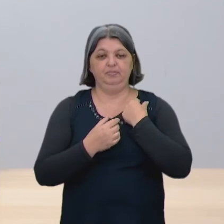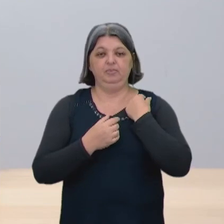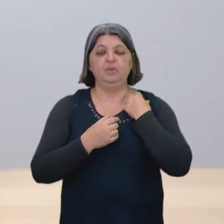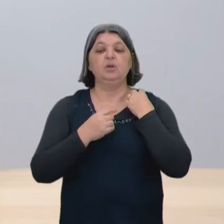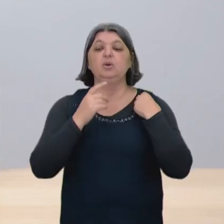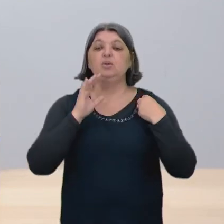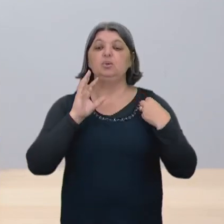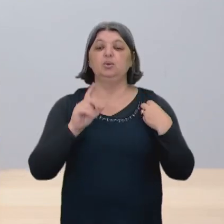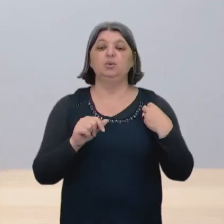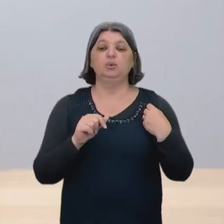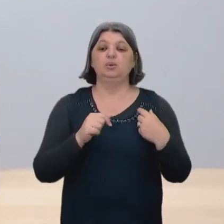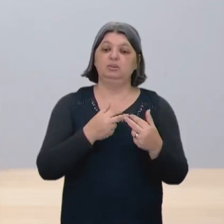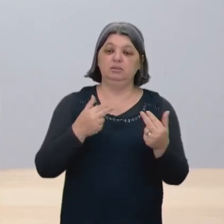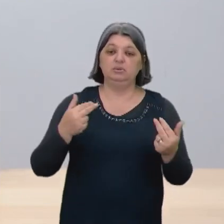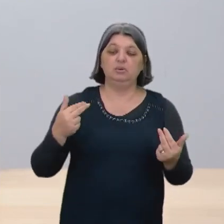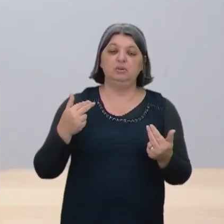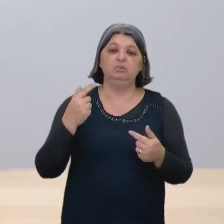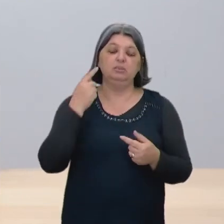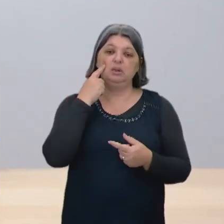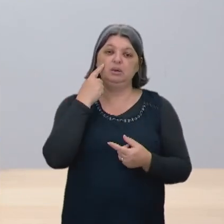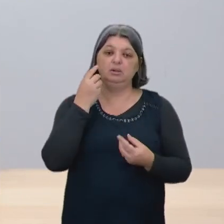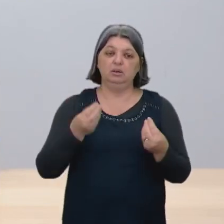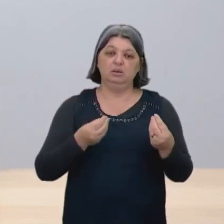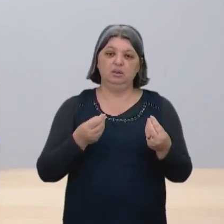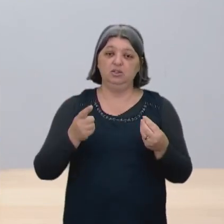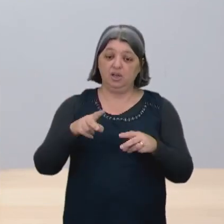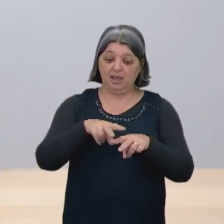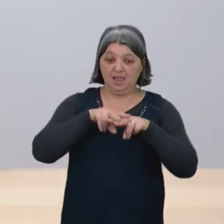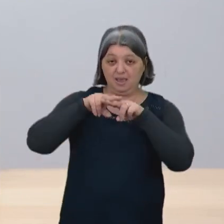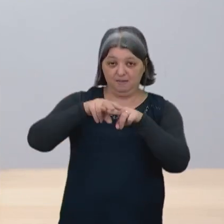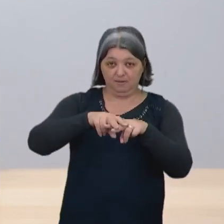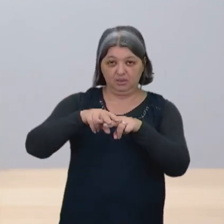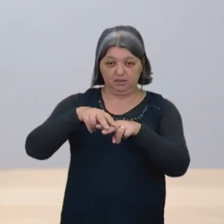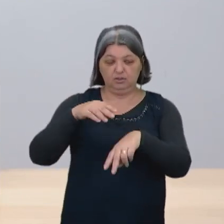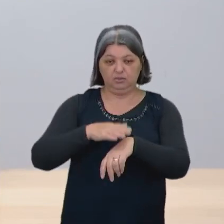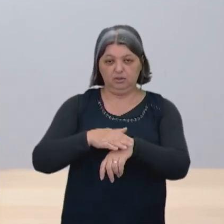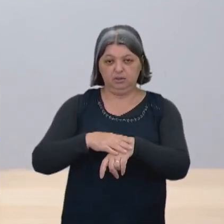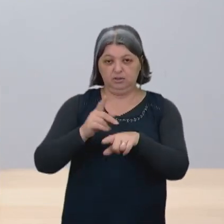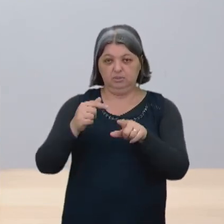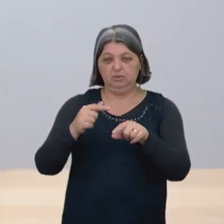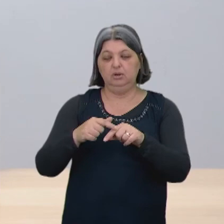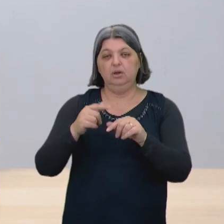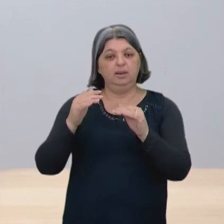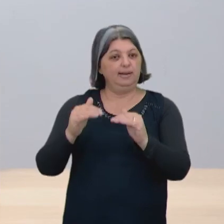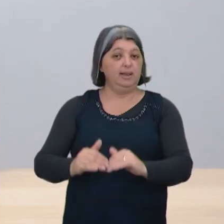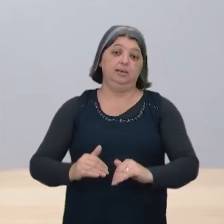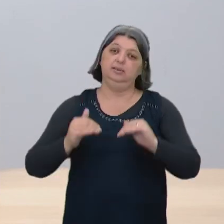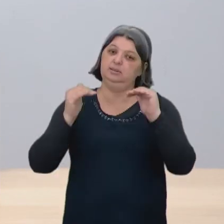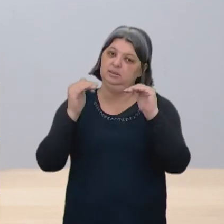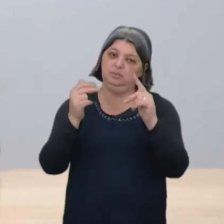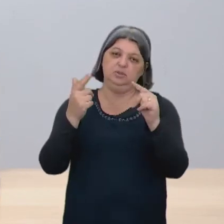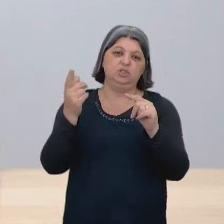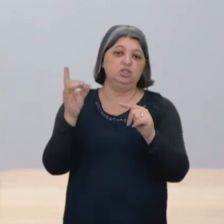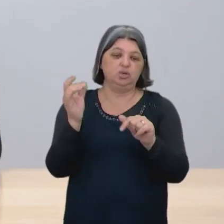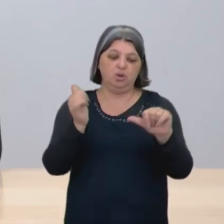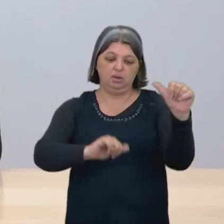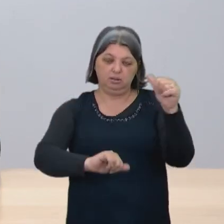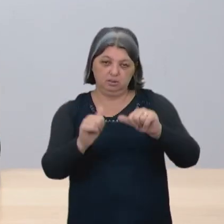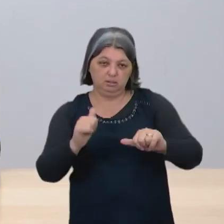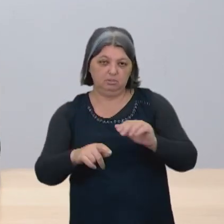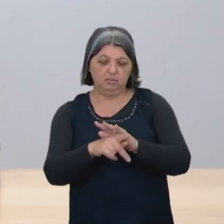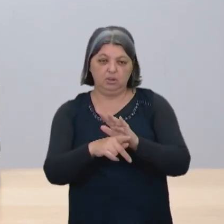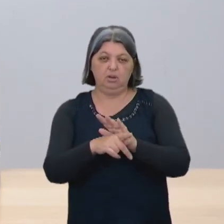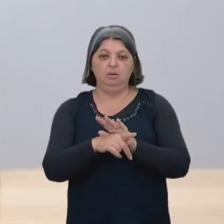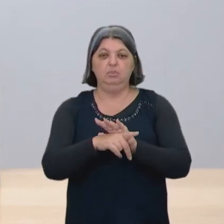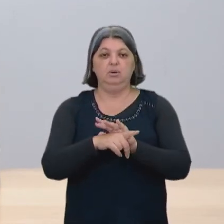instruções que a gente trouxe, pensando, né? Quando a gente está fazendo a revisão, você vê que ele fala, vai além do processo de analisar a questão gramatical simplesmente,